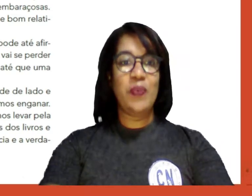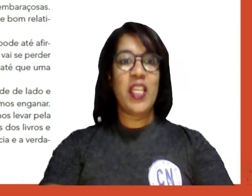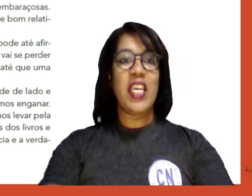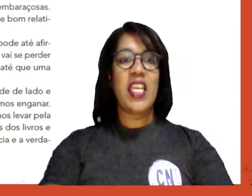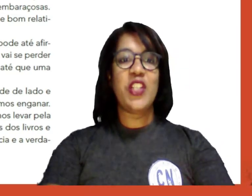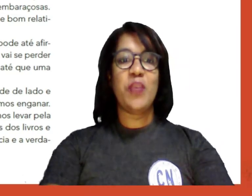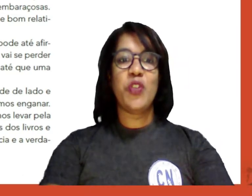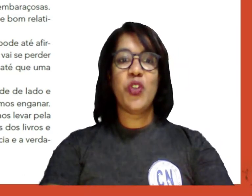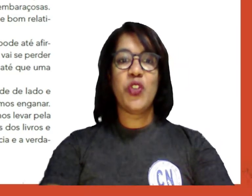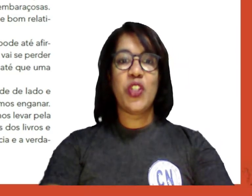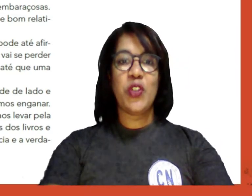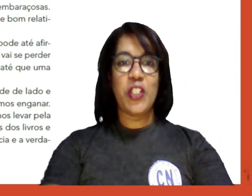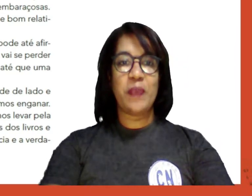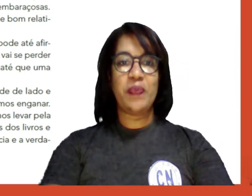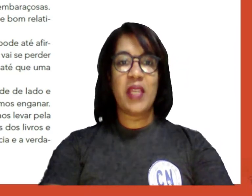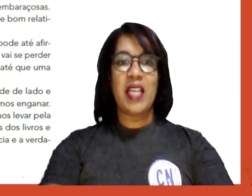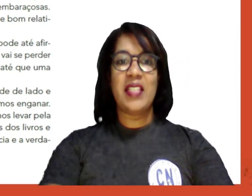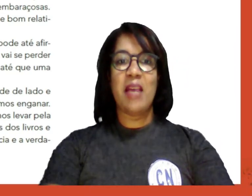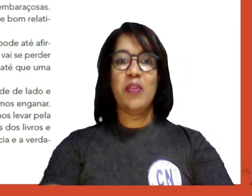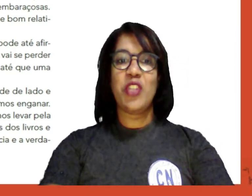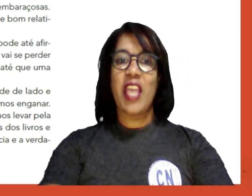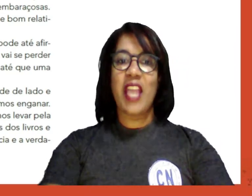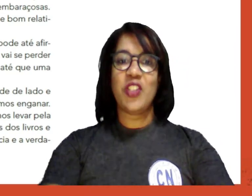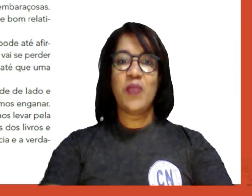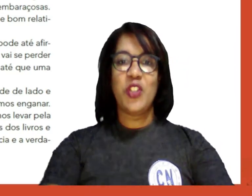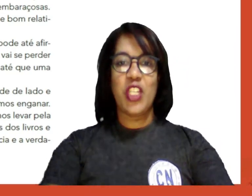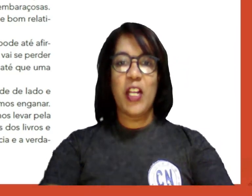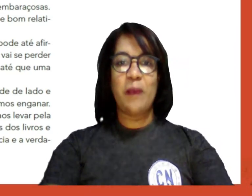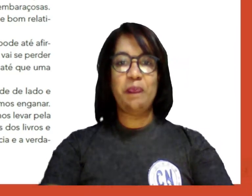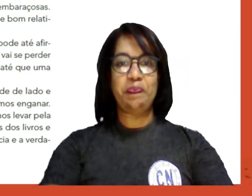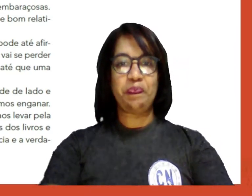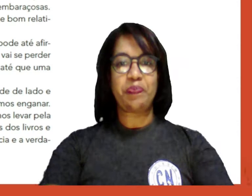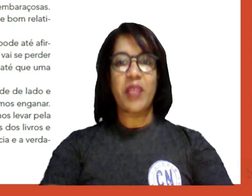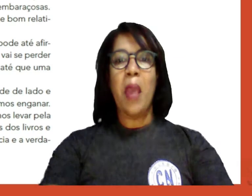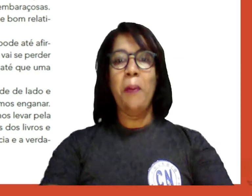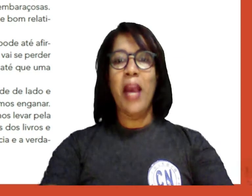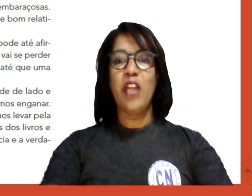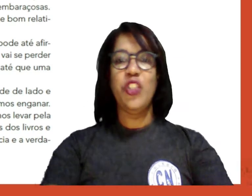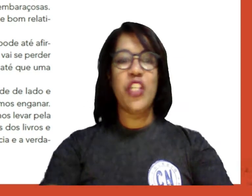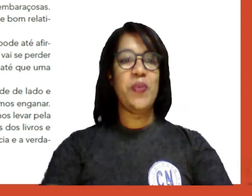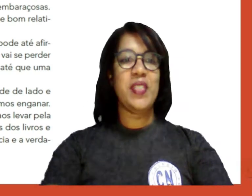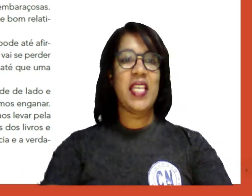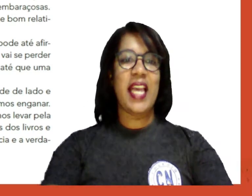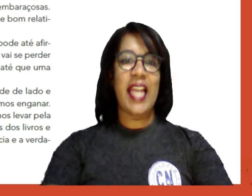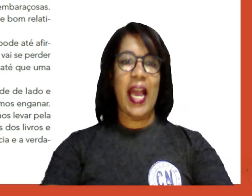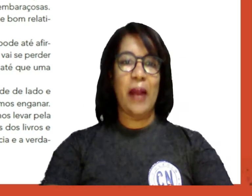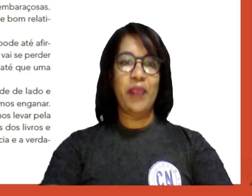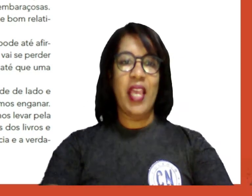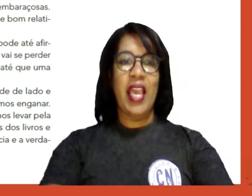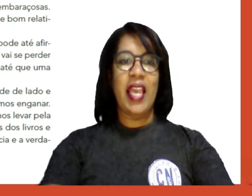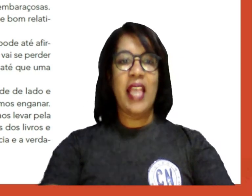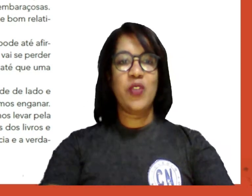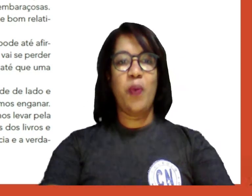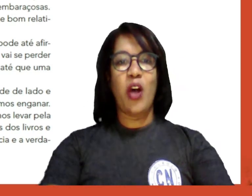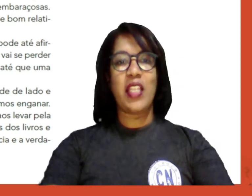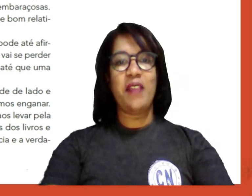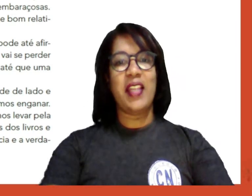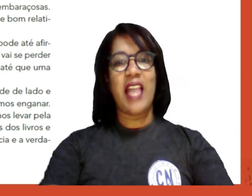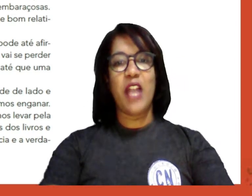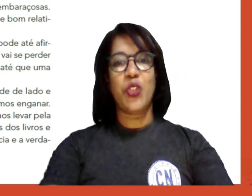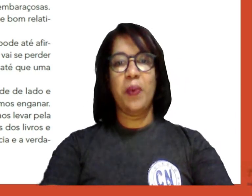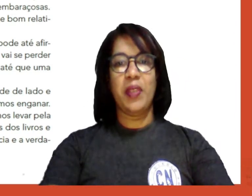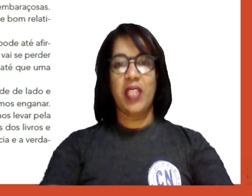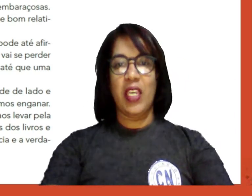de lado e deixamos de nos iludir. Sabemos que é de mentira, mas nos deixamos enganar. Quem